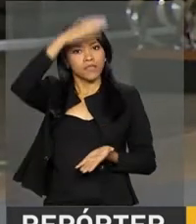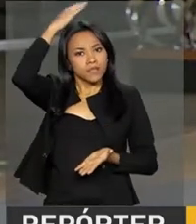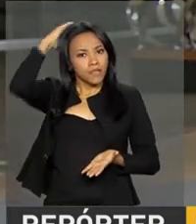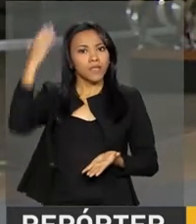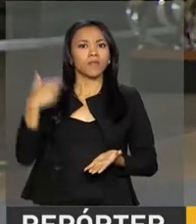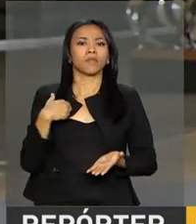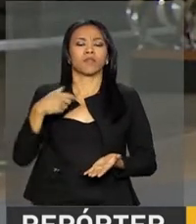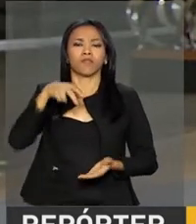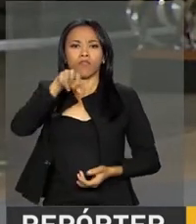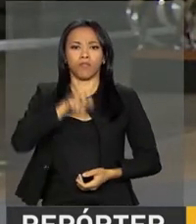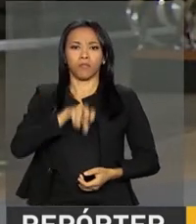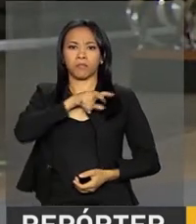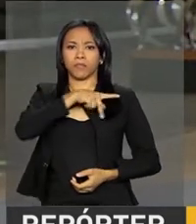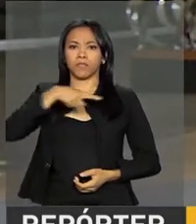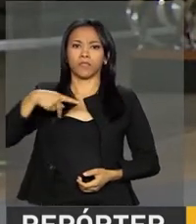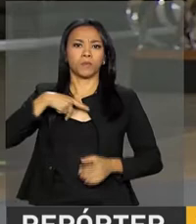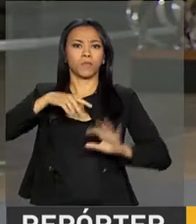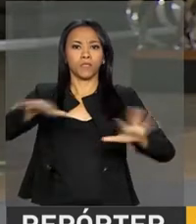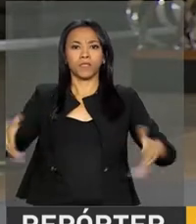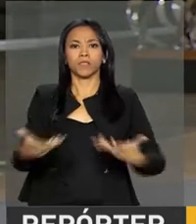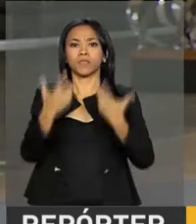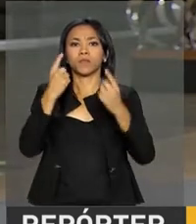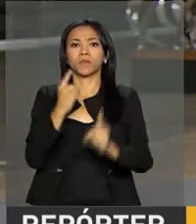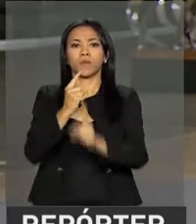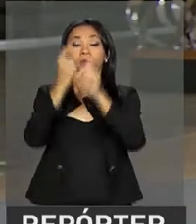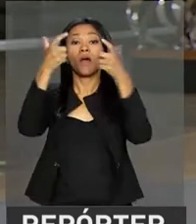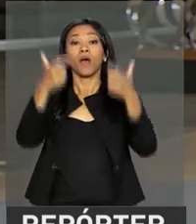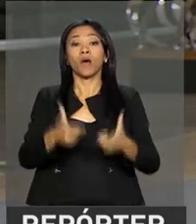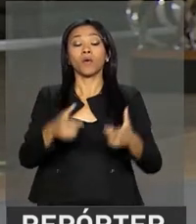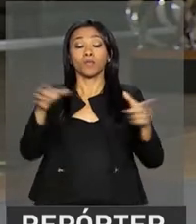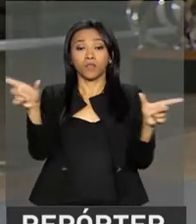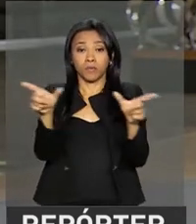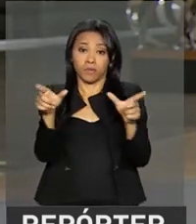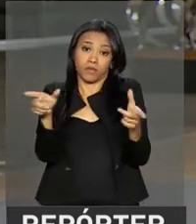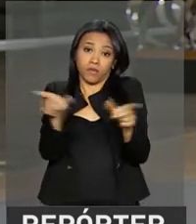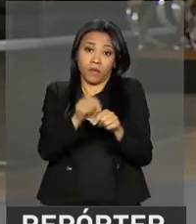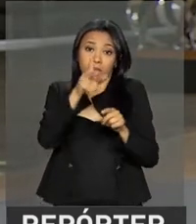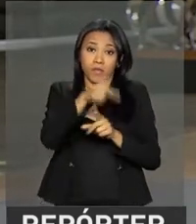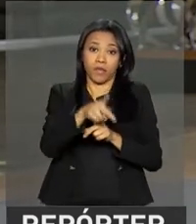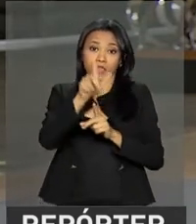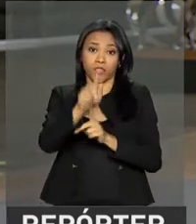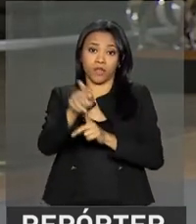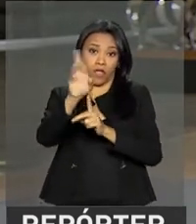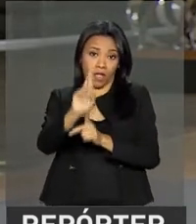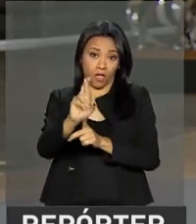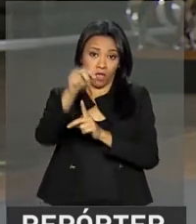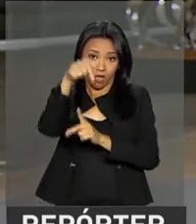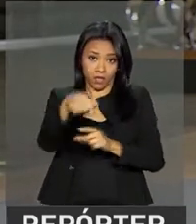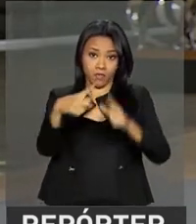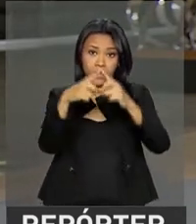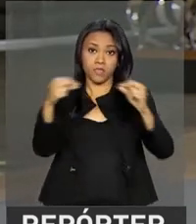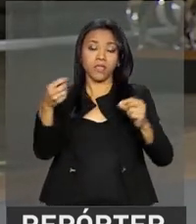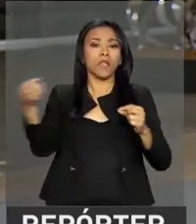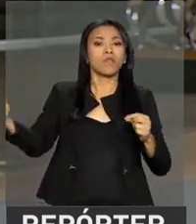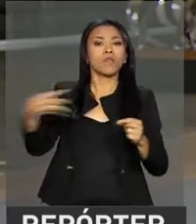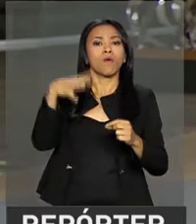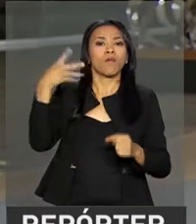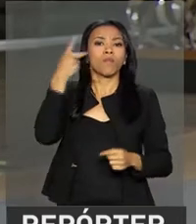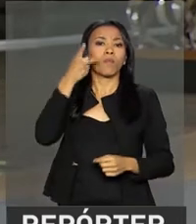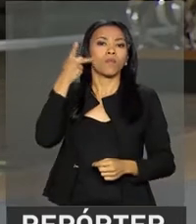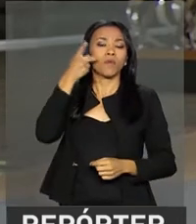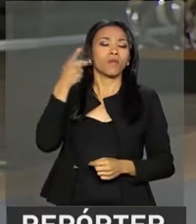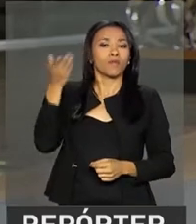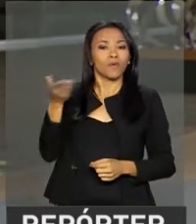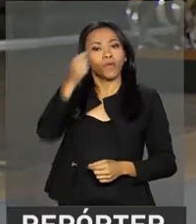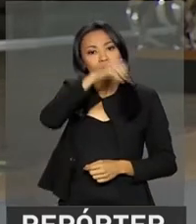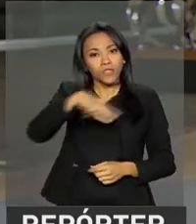presidiu a cerimônia na sede da pgr em brasília em que deu posse a nova procuradora geral da república